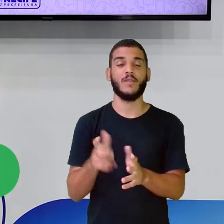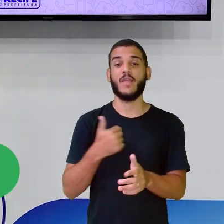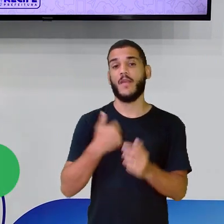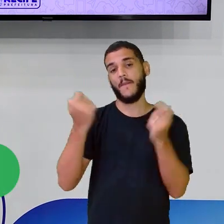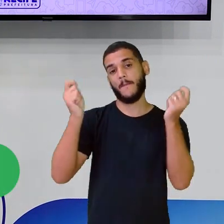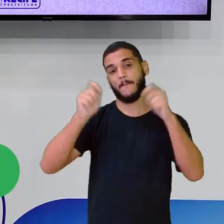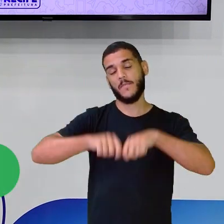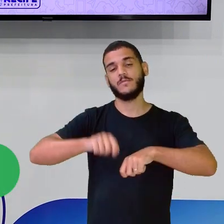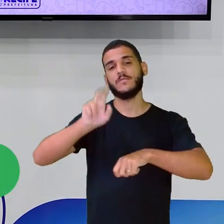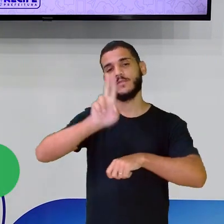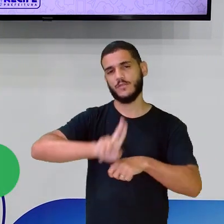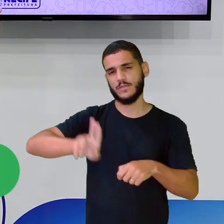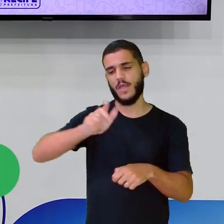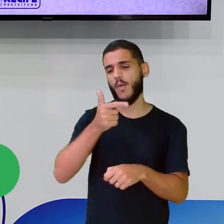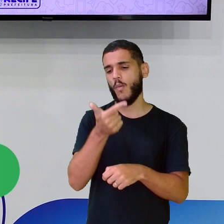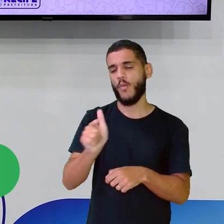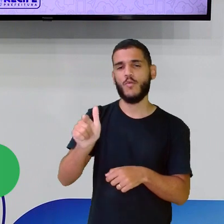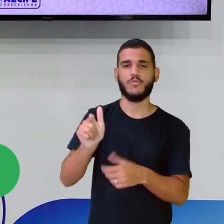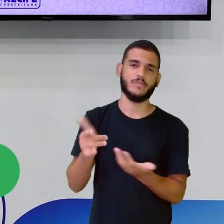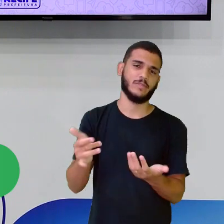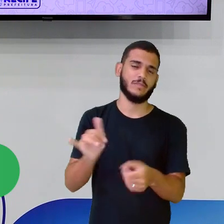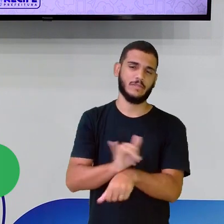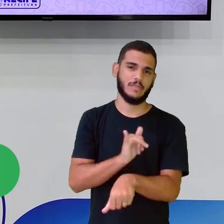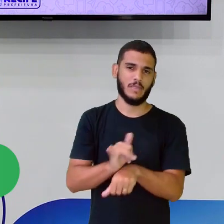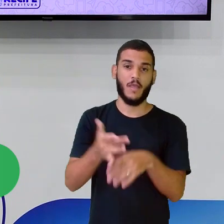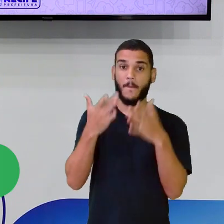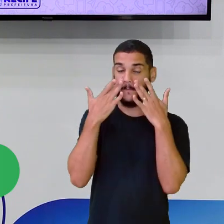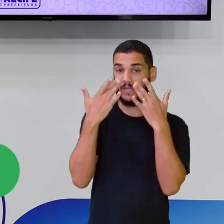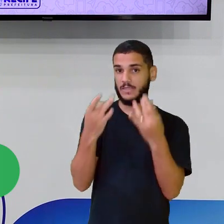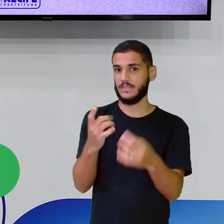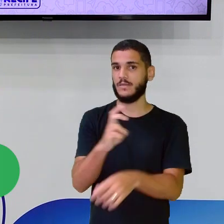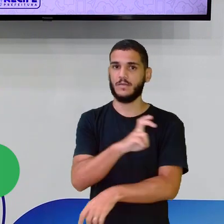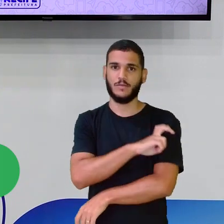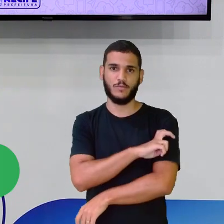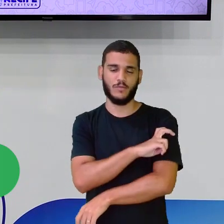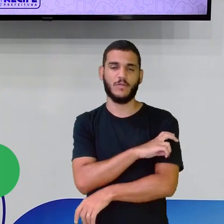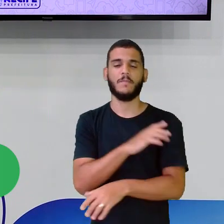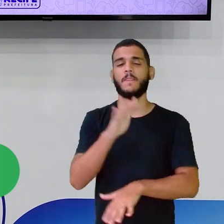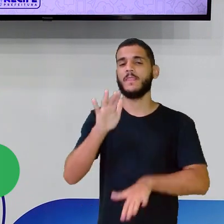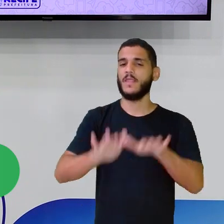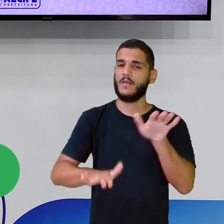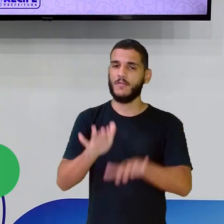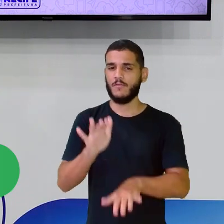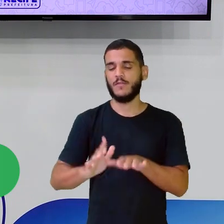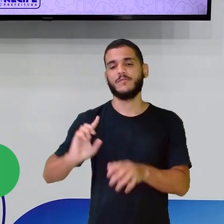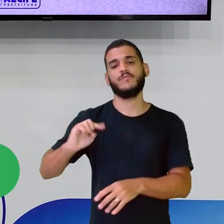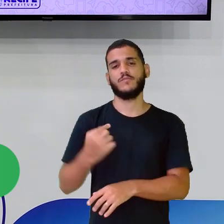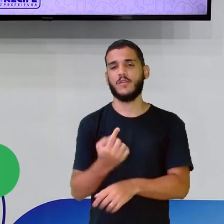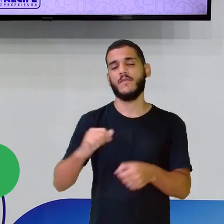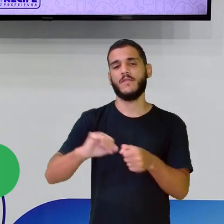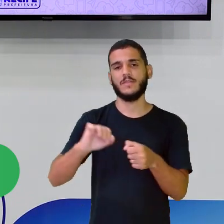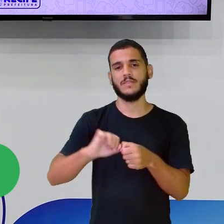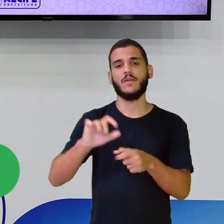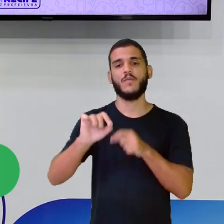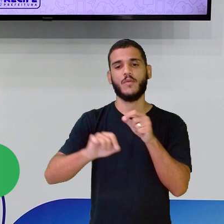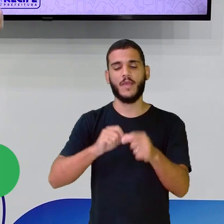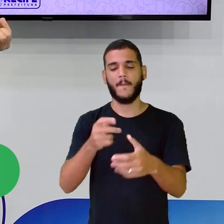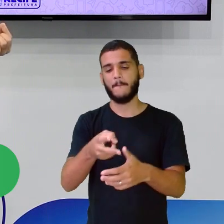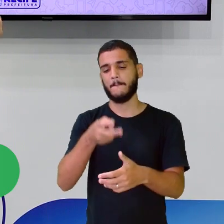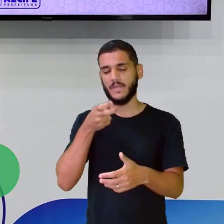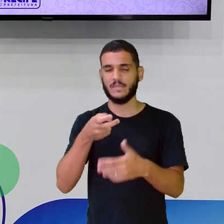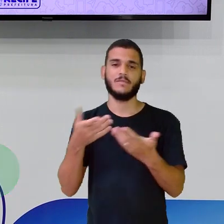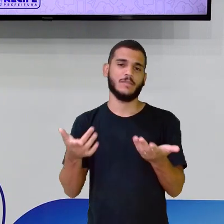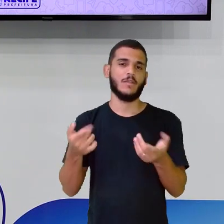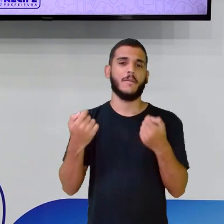posso utilizar outras operações. Preste atenção, quinto ano. Talvez, para a gente fazer algumas